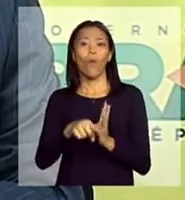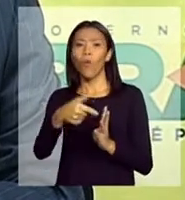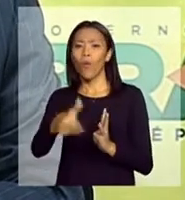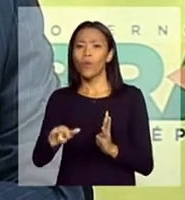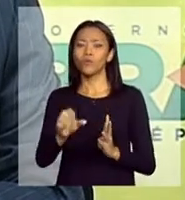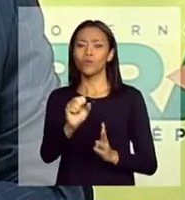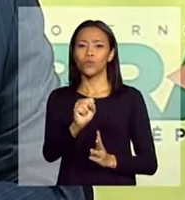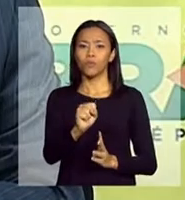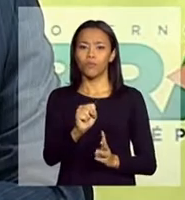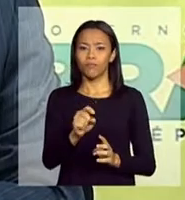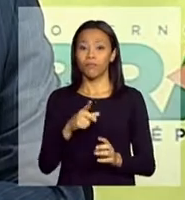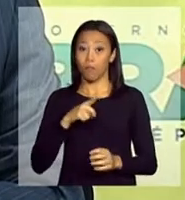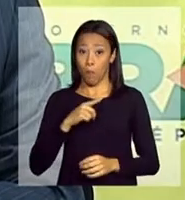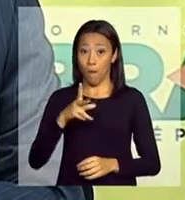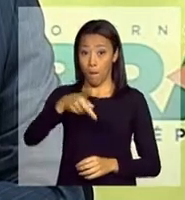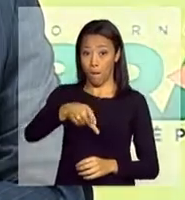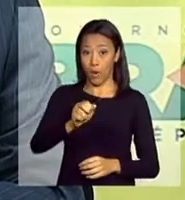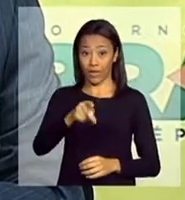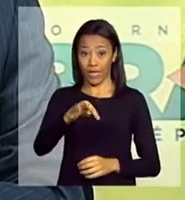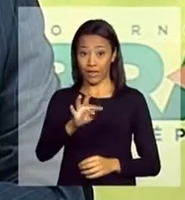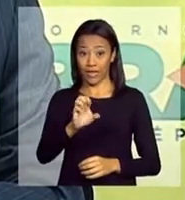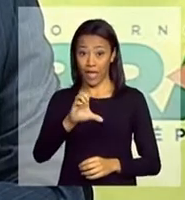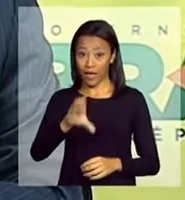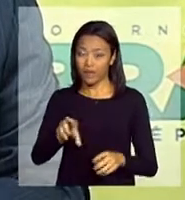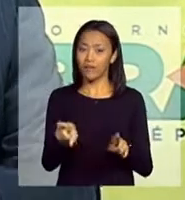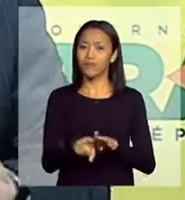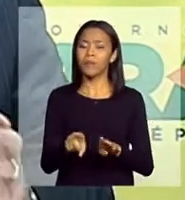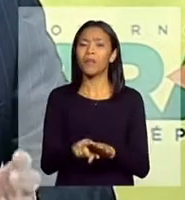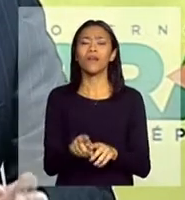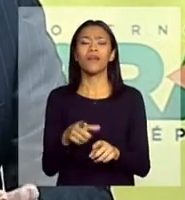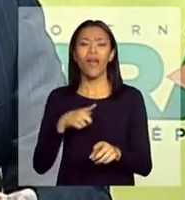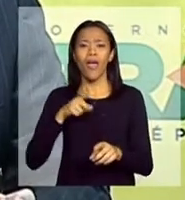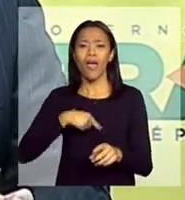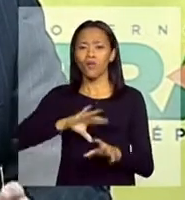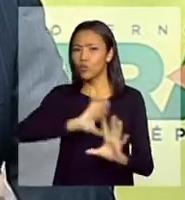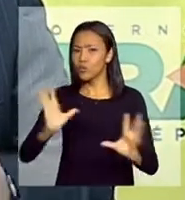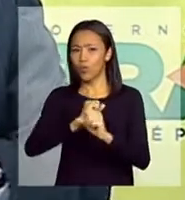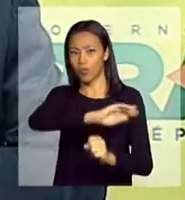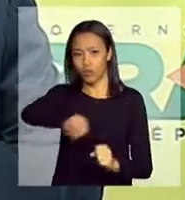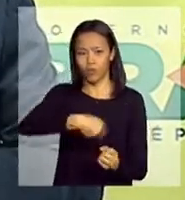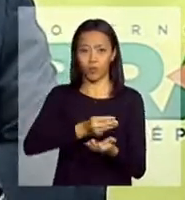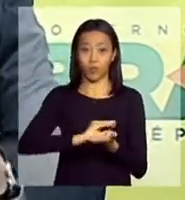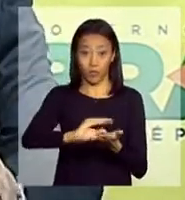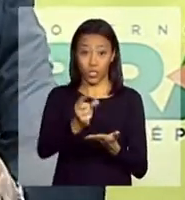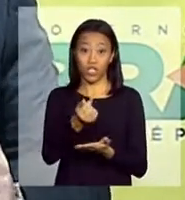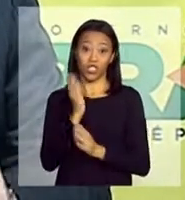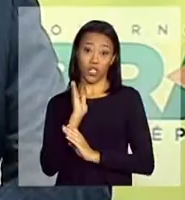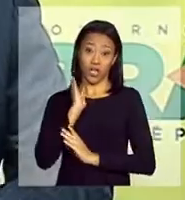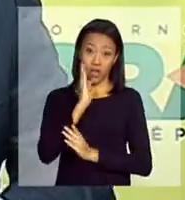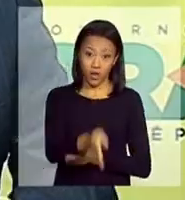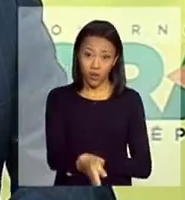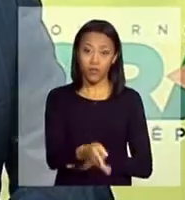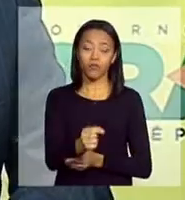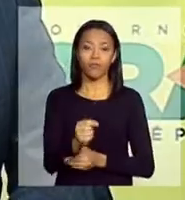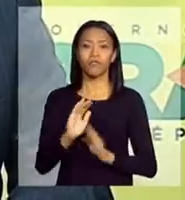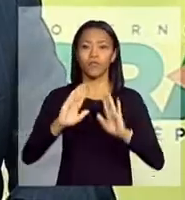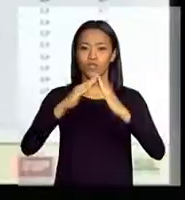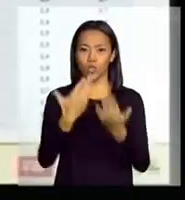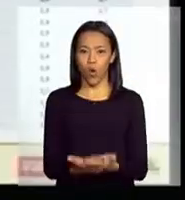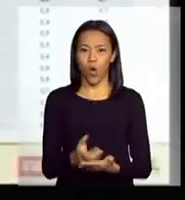ProUni Pronatec e Ciência sem Fronteira tão investimento Total investimento direto investimento escola